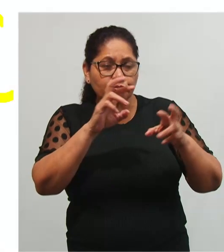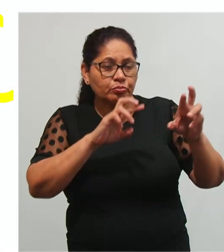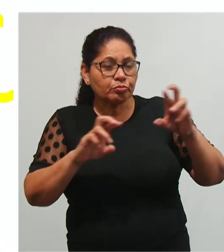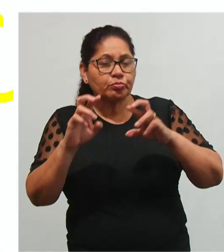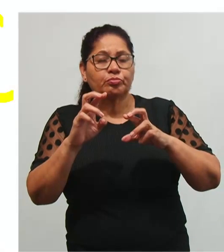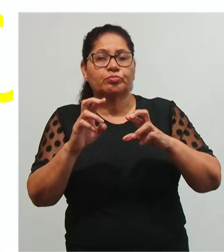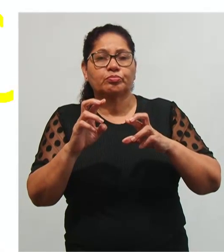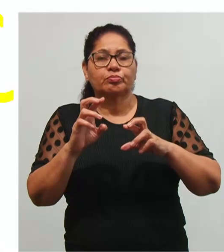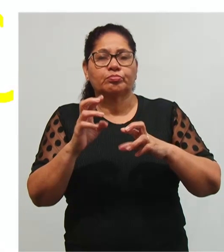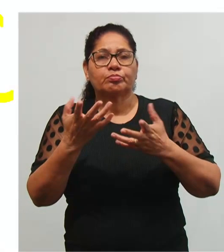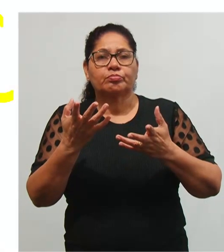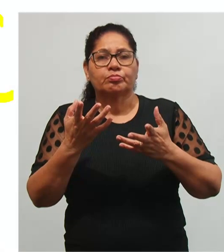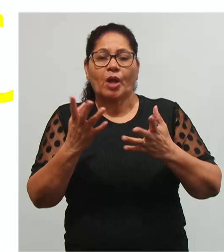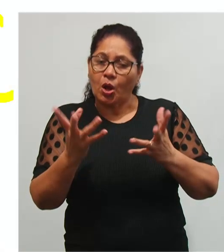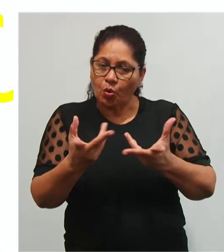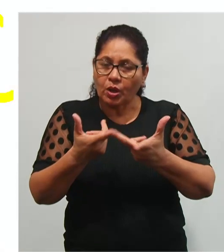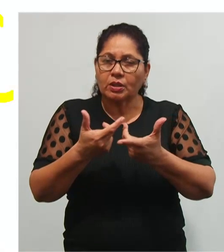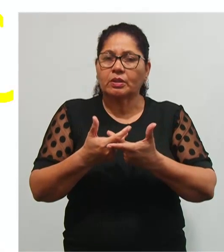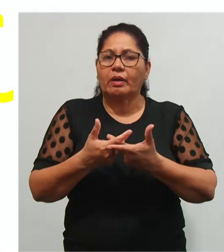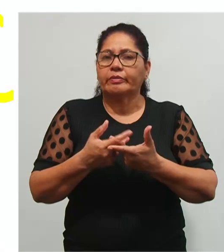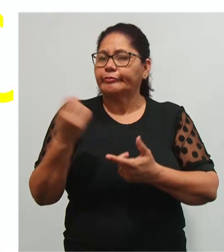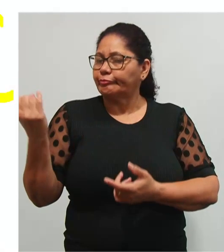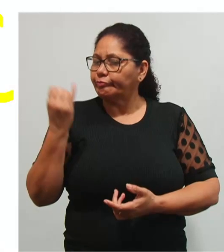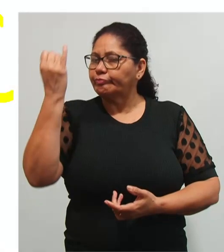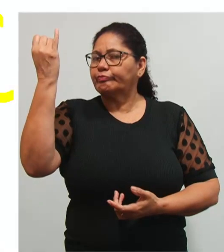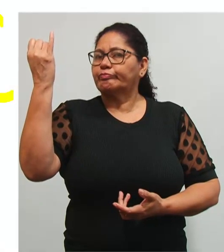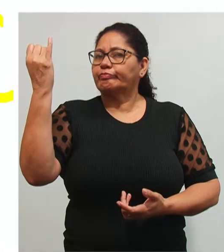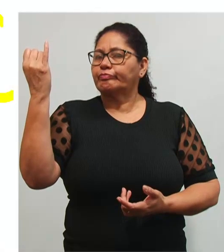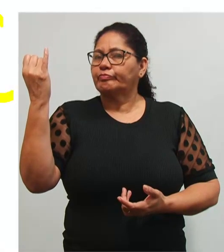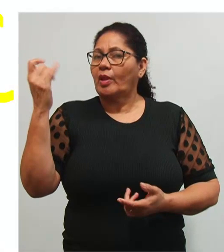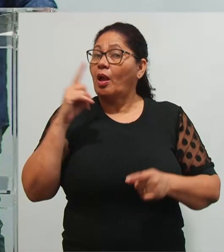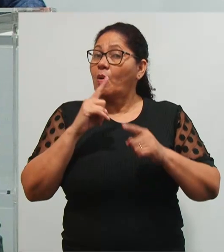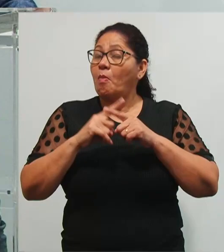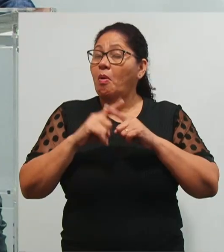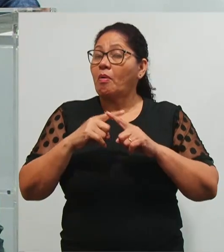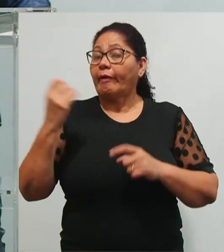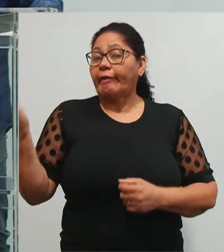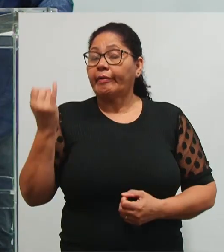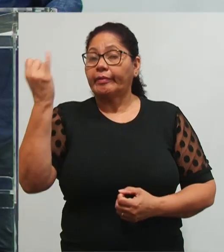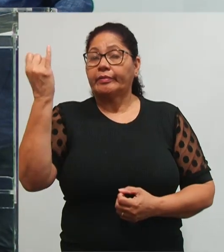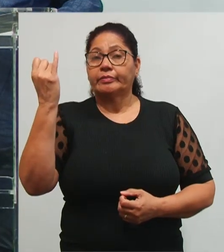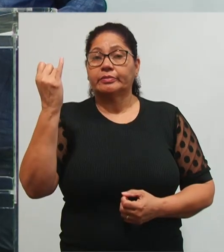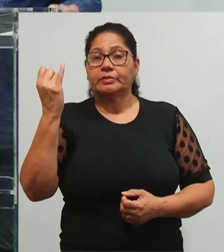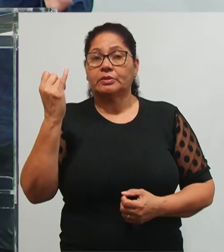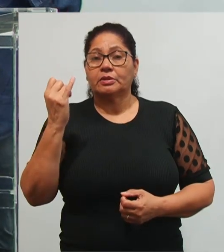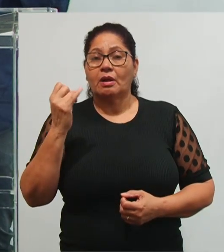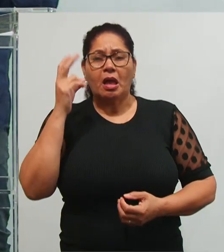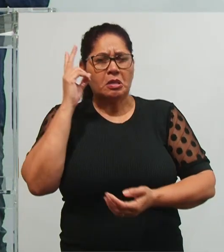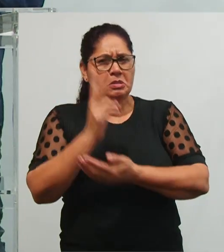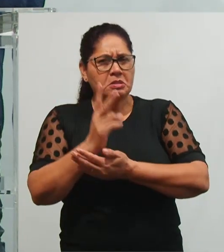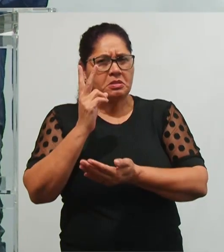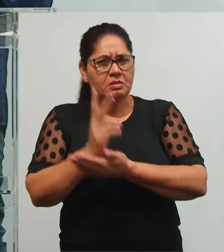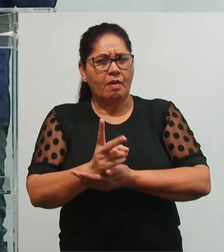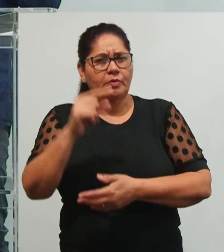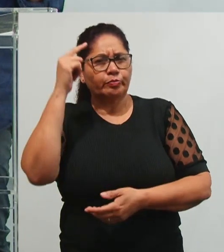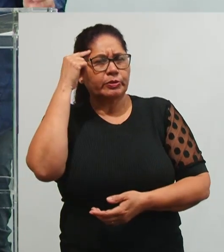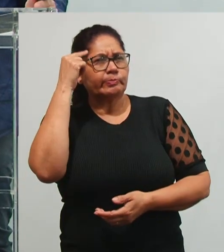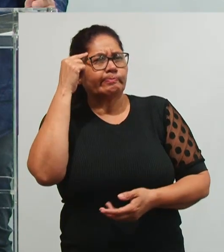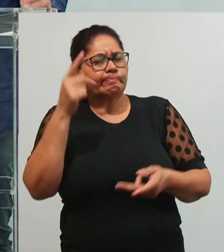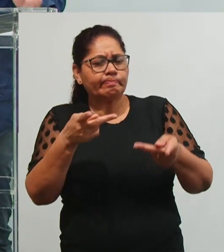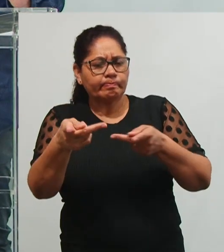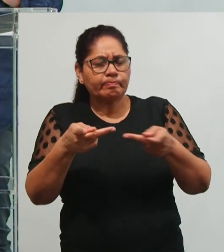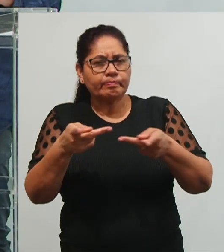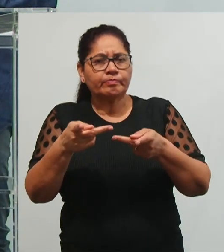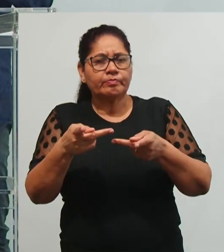geral de escopo, qualidade, tempo e custo. Isso é muito importante também. Né? Por que é muito importante? Toda vez que eu for pensar em